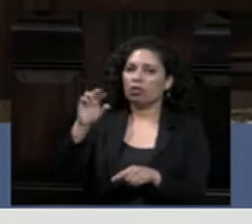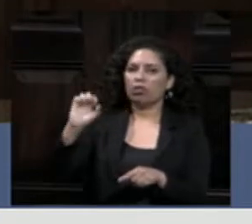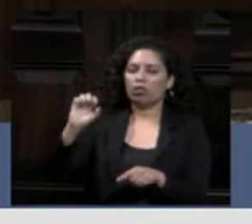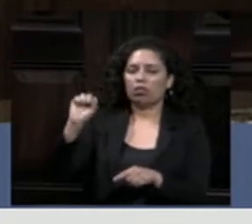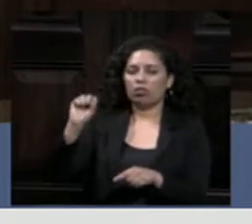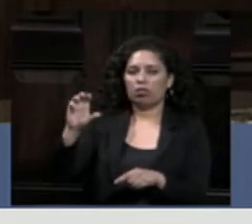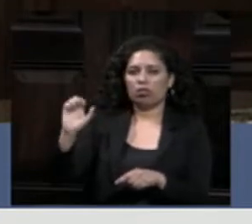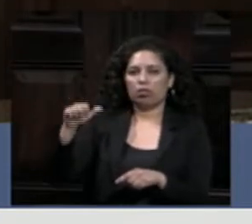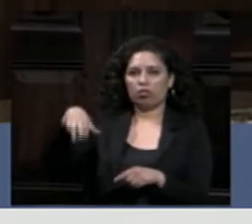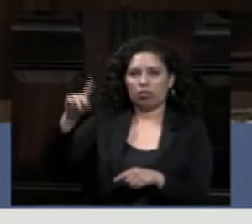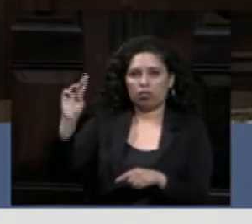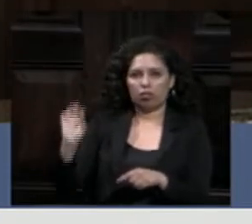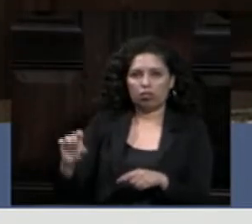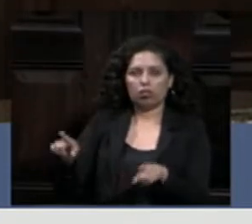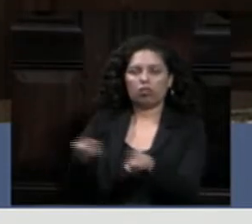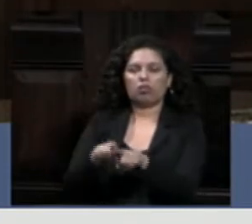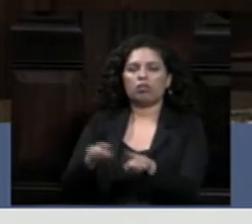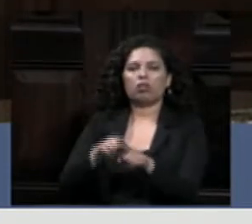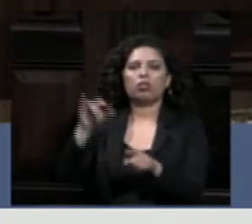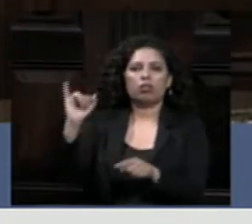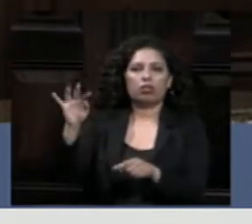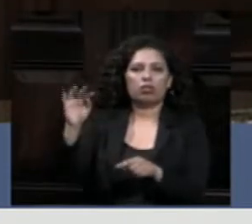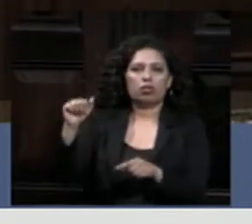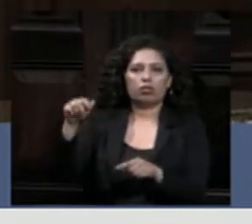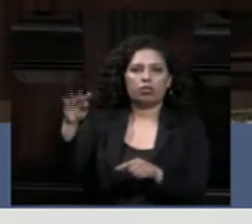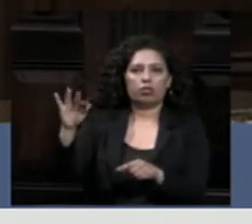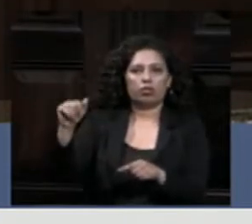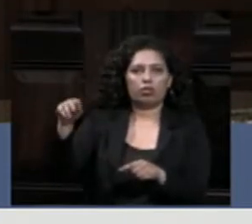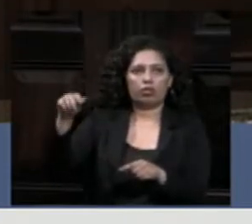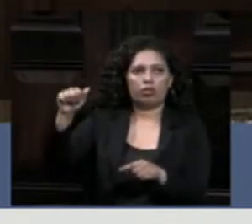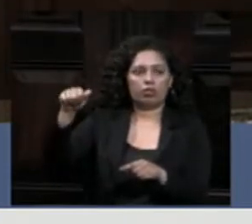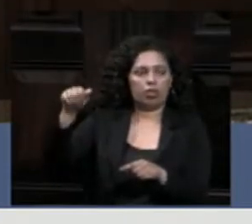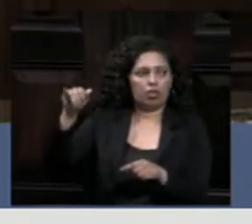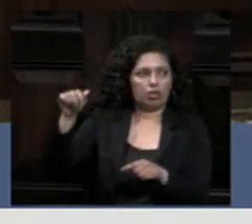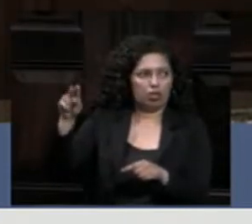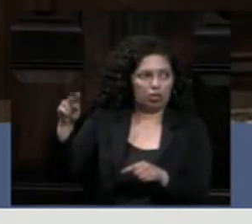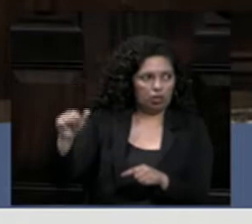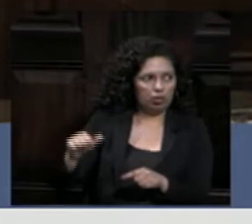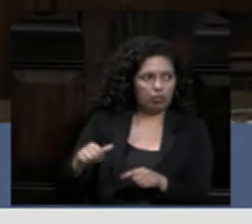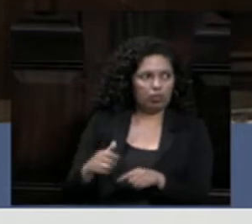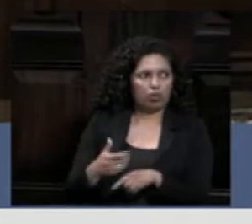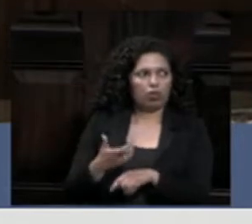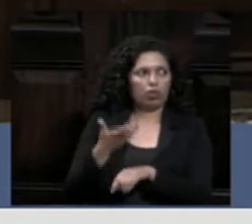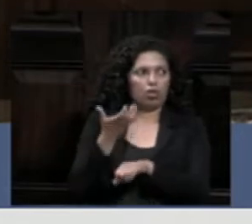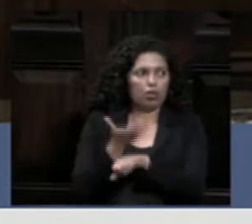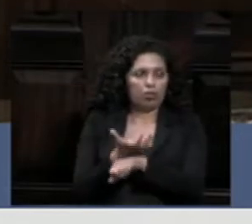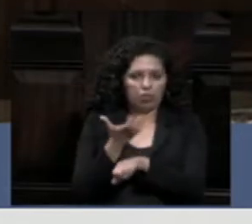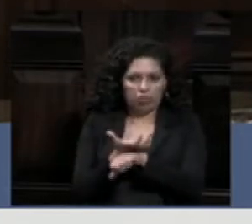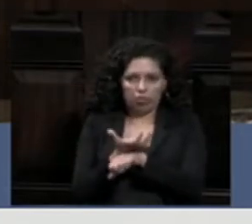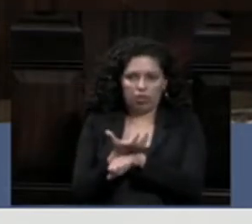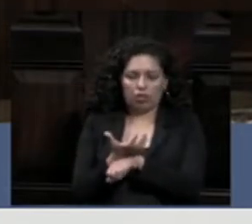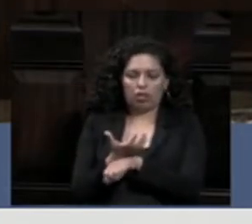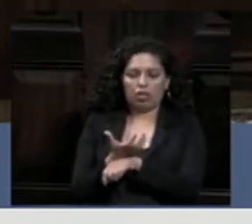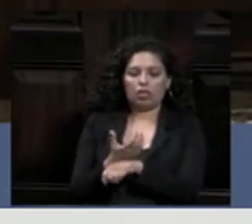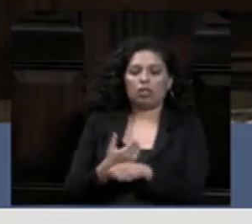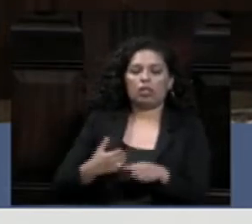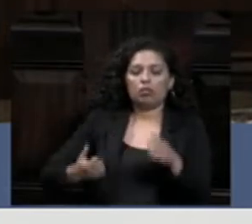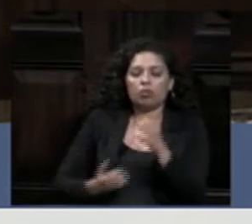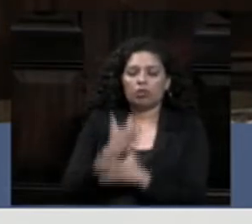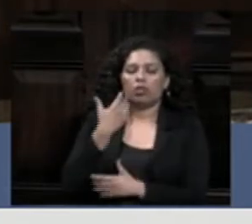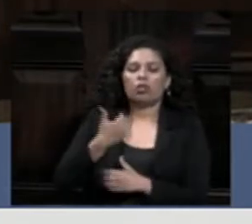imobiliária, dezenas de outros parques. O Parque da Serra da Tiririca foi criado por lei nossa, em